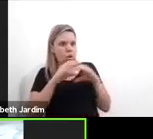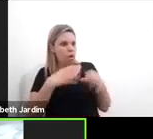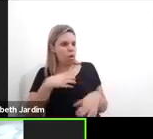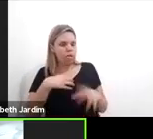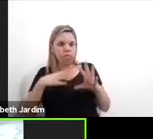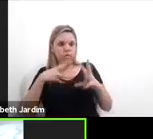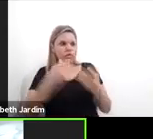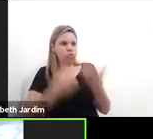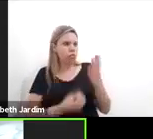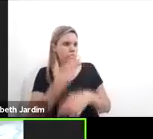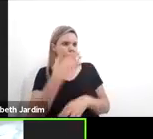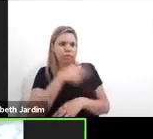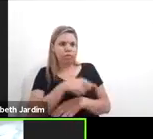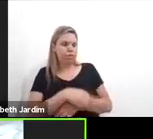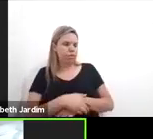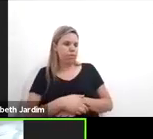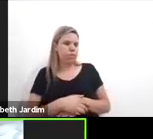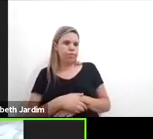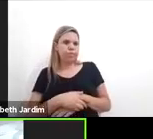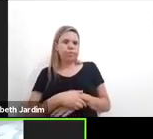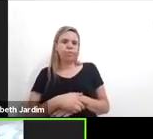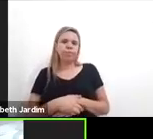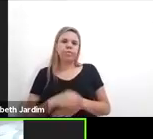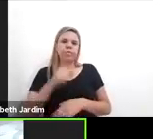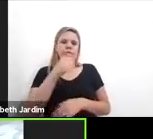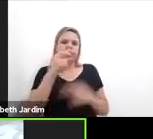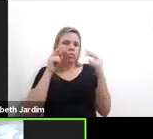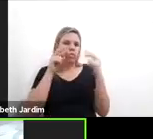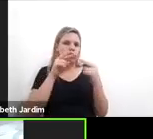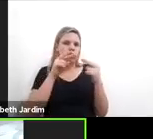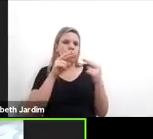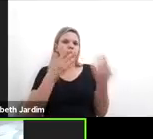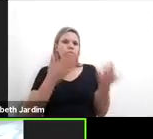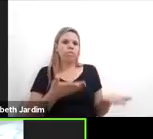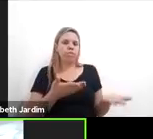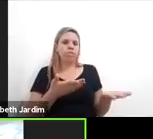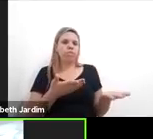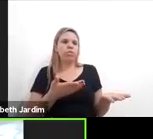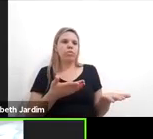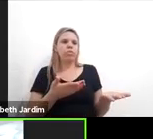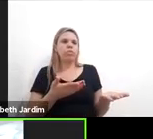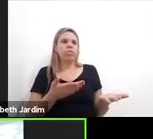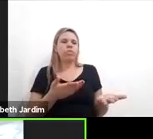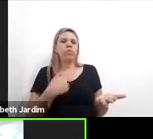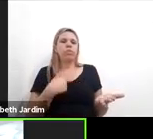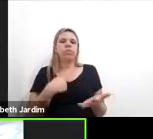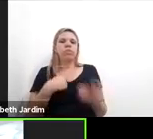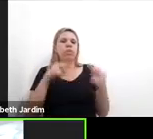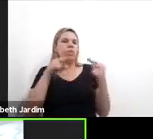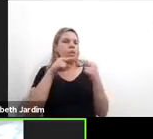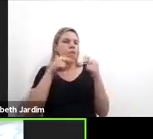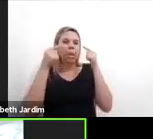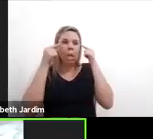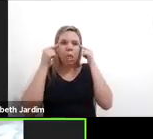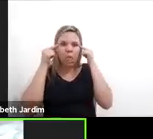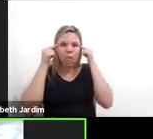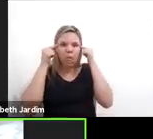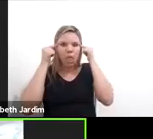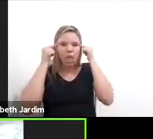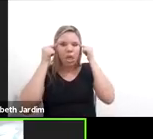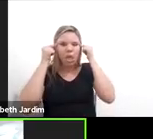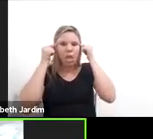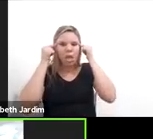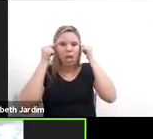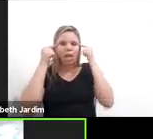está acontecendo com você. E você olhando para ele, ele vai olhar. E ele ficava com aquele olhinho puxadinho, você